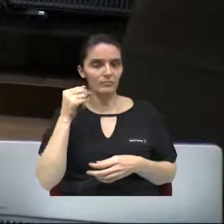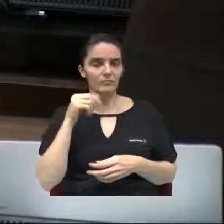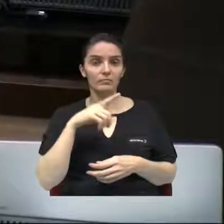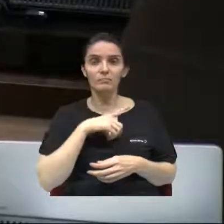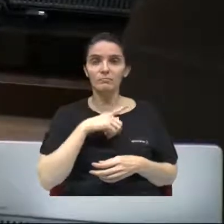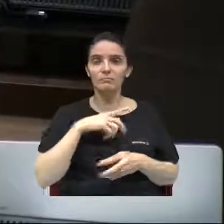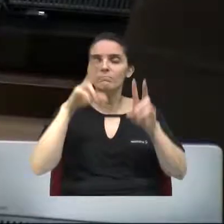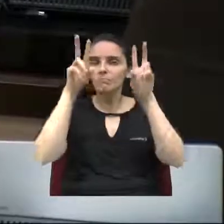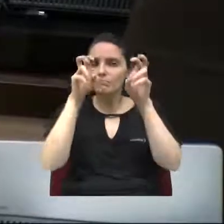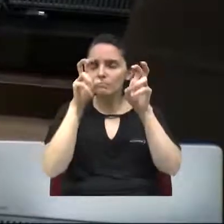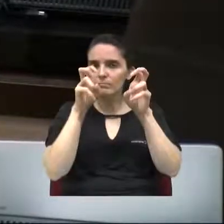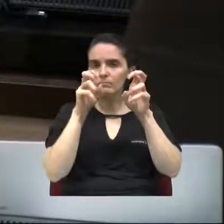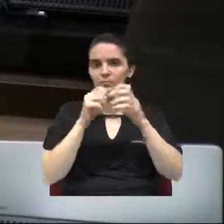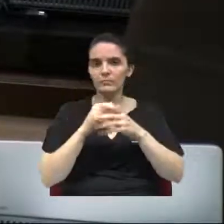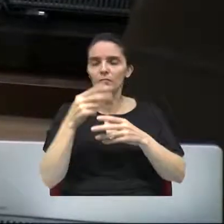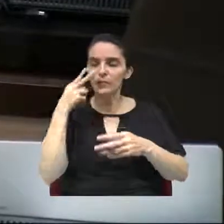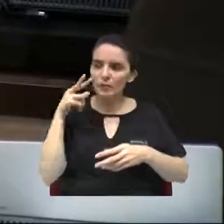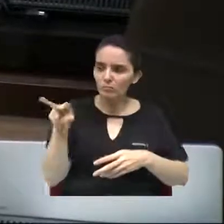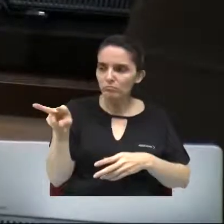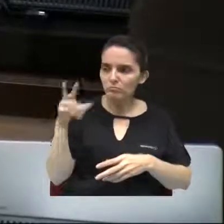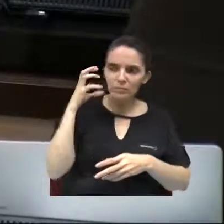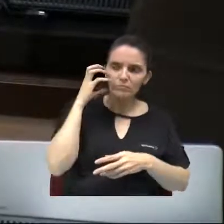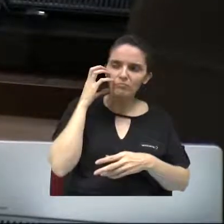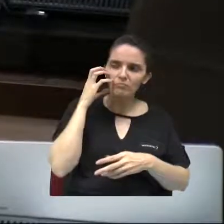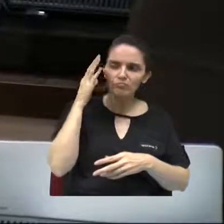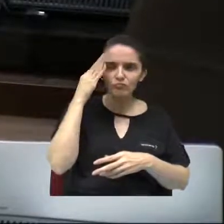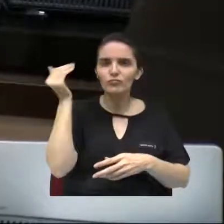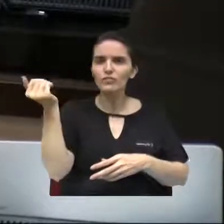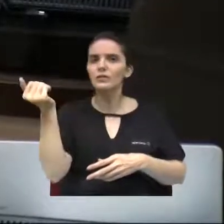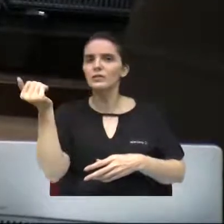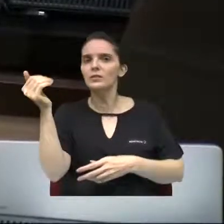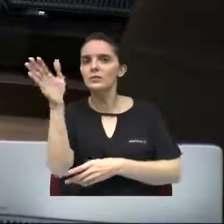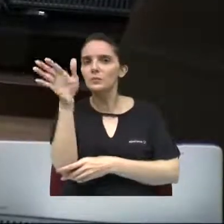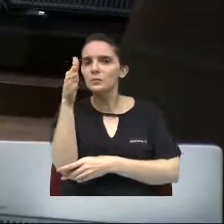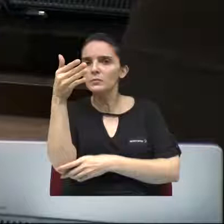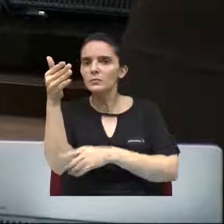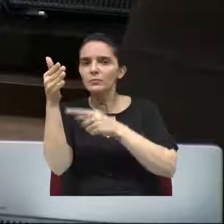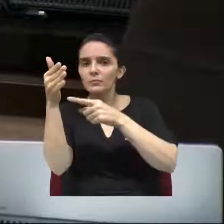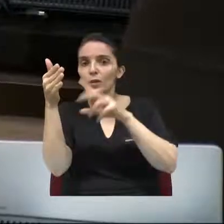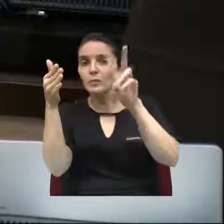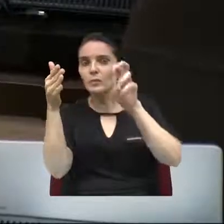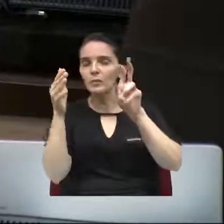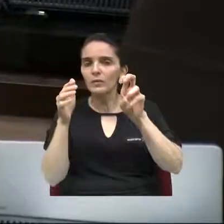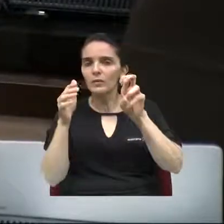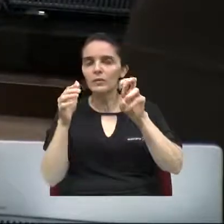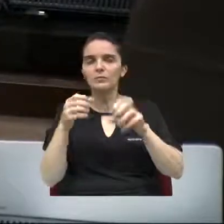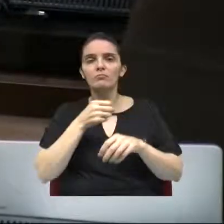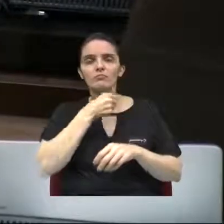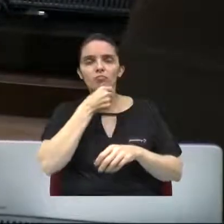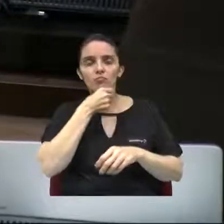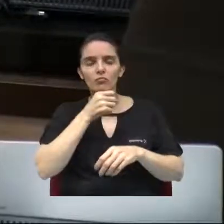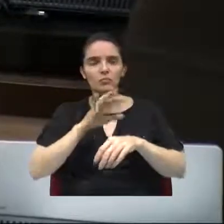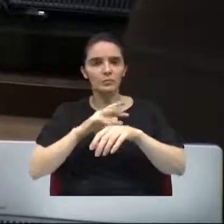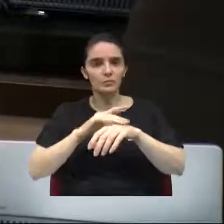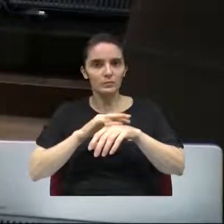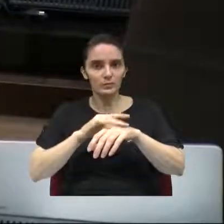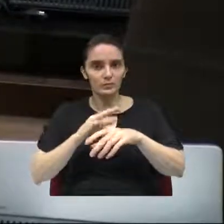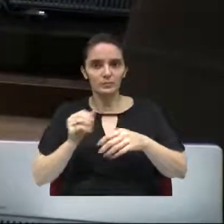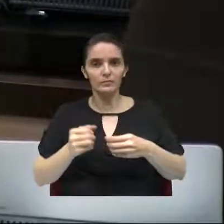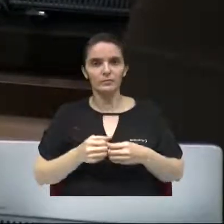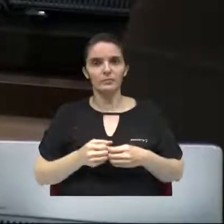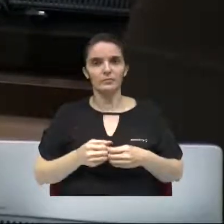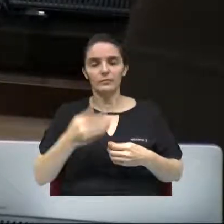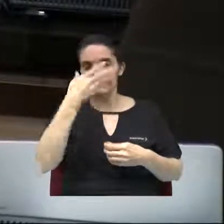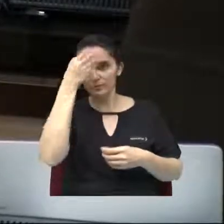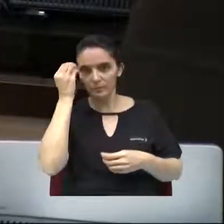gente olha para o vereador Dr. Marcelo, a gente já sabe que é a bandeira dos idosos, a bandeira do Alzheimer. A gente olha para a vereadora Érica Tanque, a gente